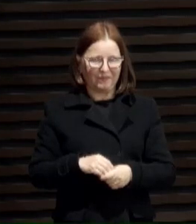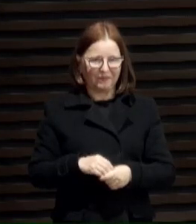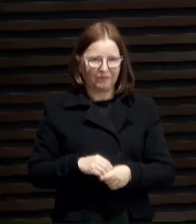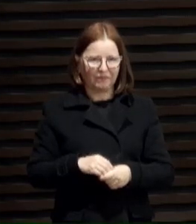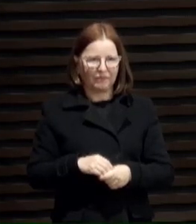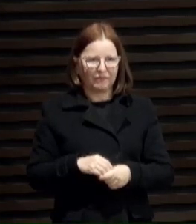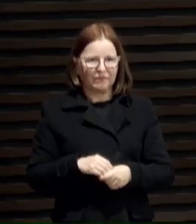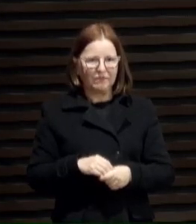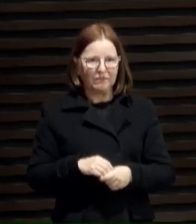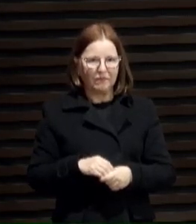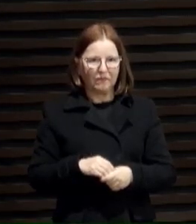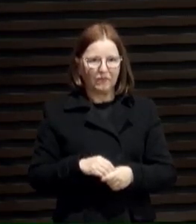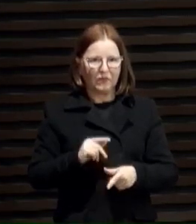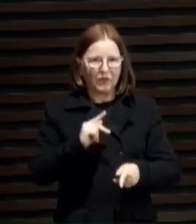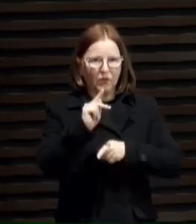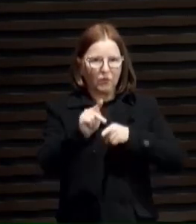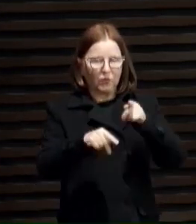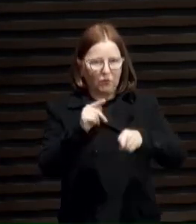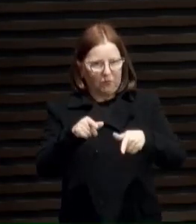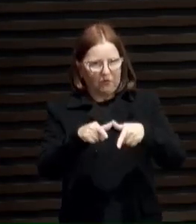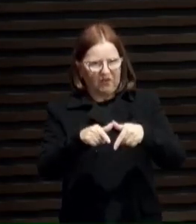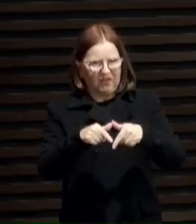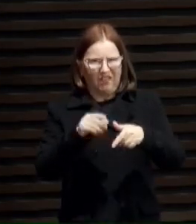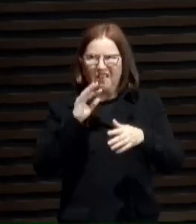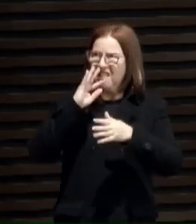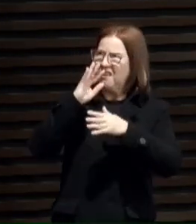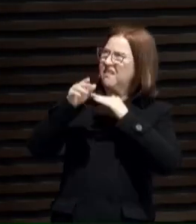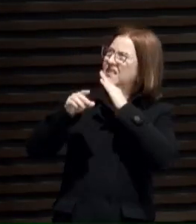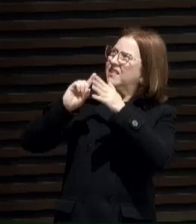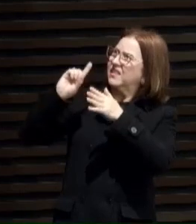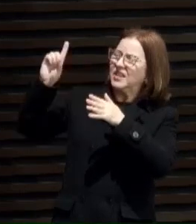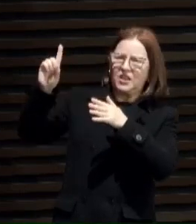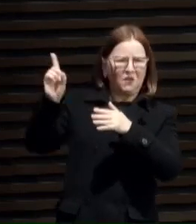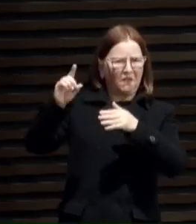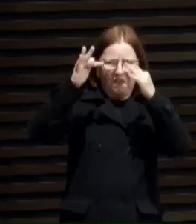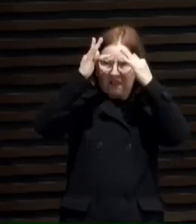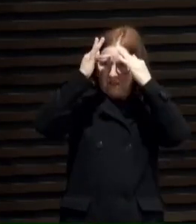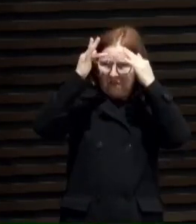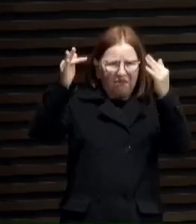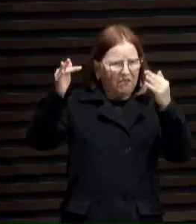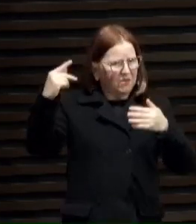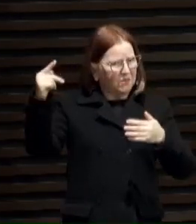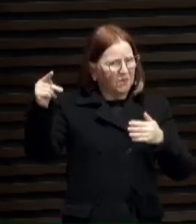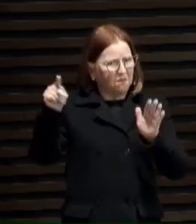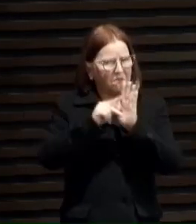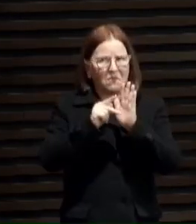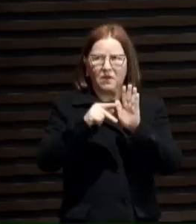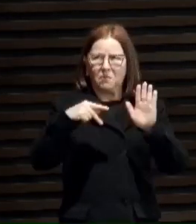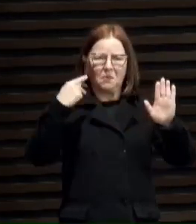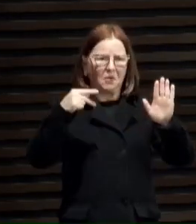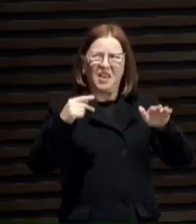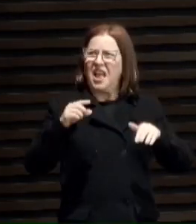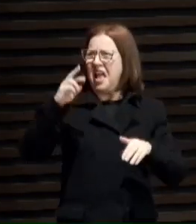Eles chegaram, inclusive, a acusar Deus de Deus ser infiel às suas promessas. O Senhor não está cumprindo